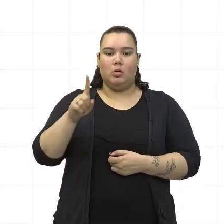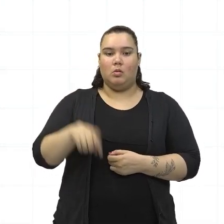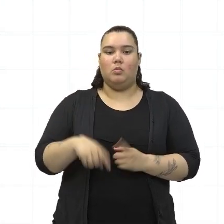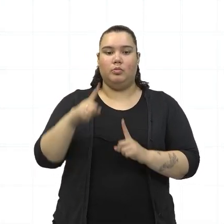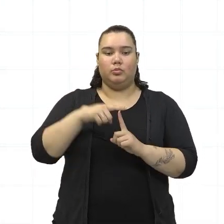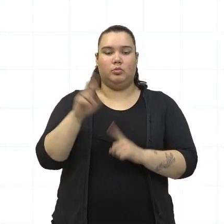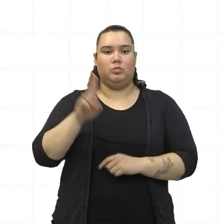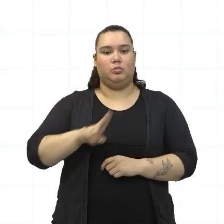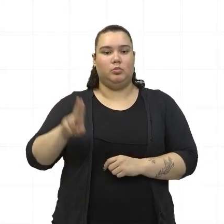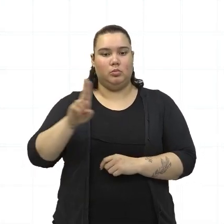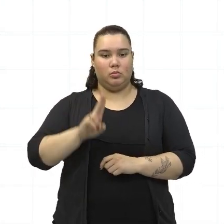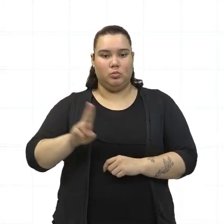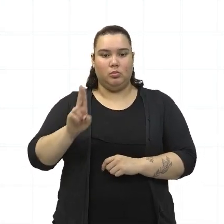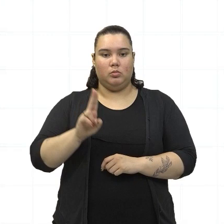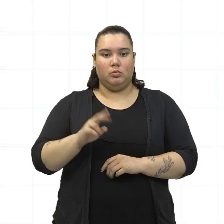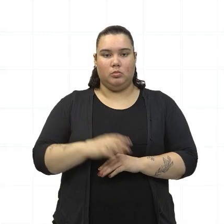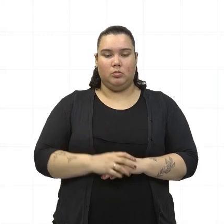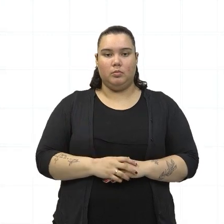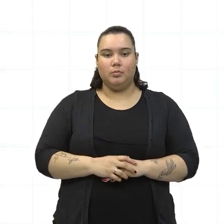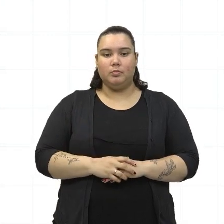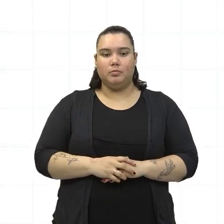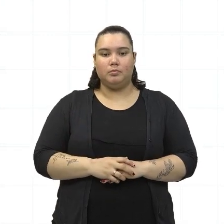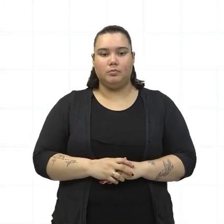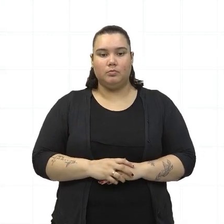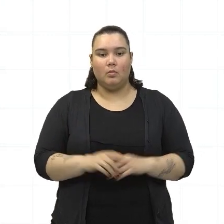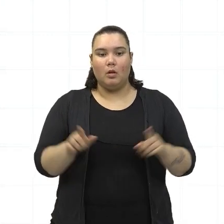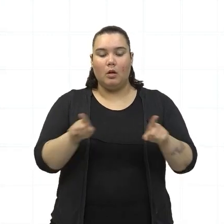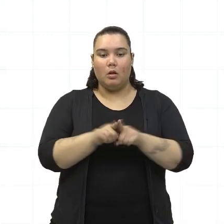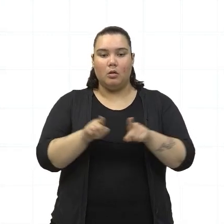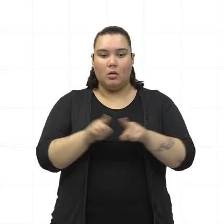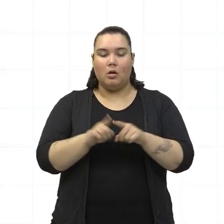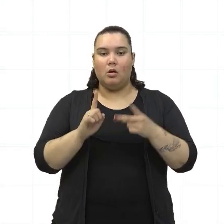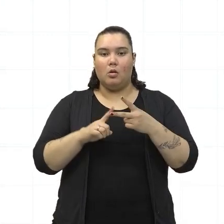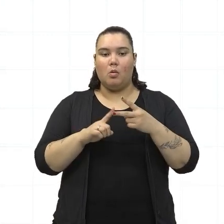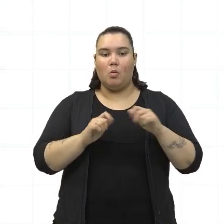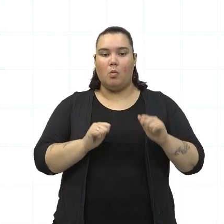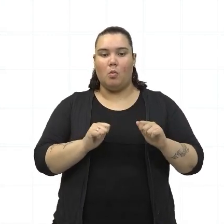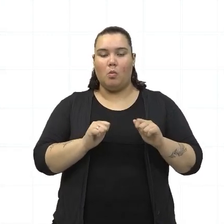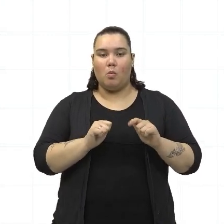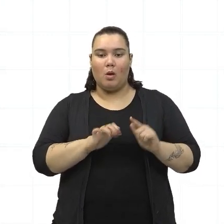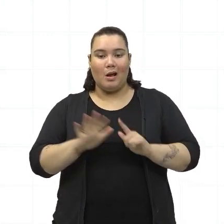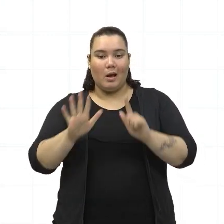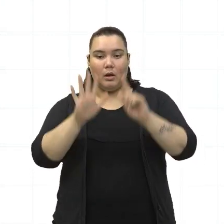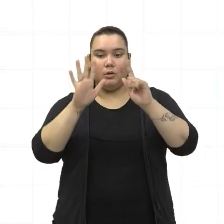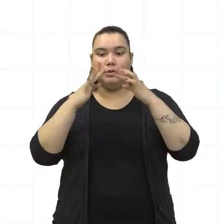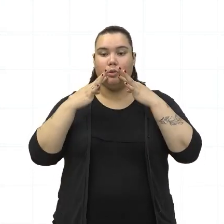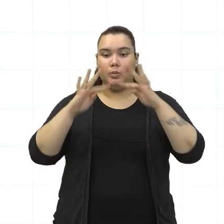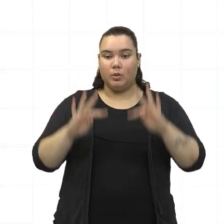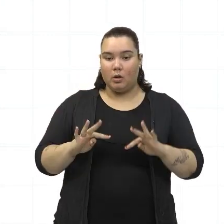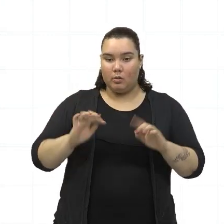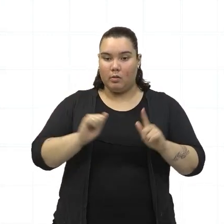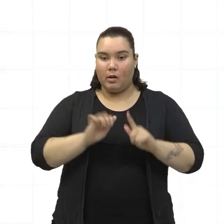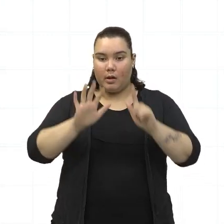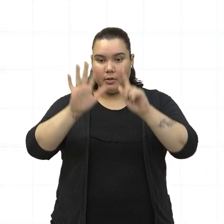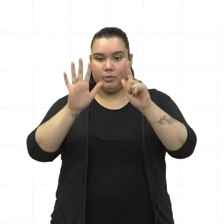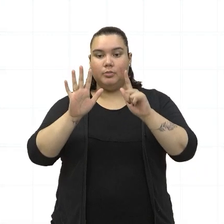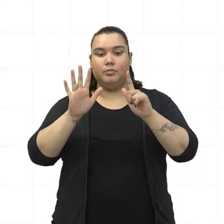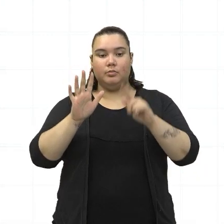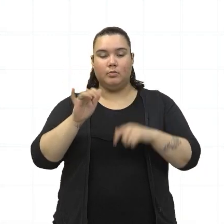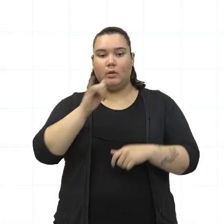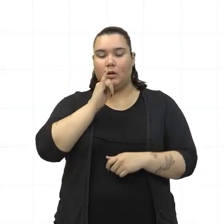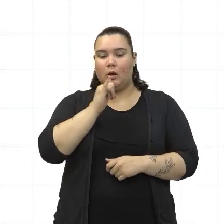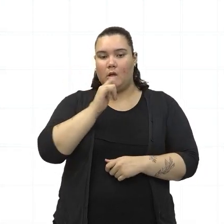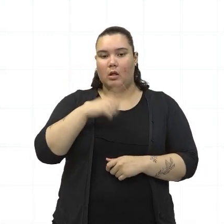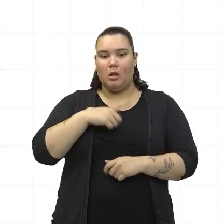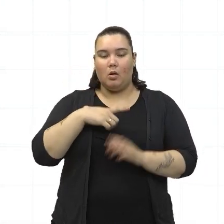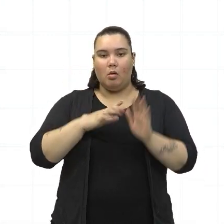mais usada é a fonte hidráulica. Tem também aí o gás natural, né? Atualmente a gente encontra nos índices e